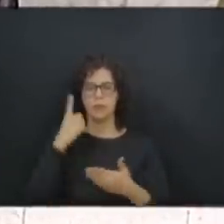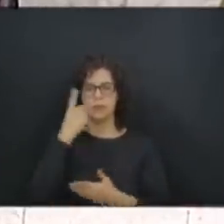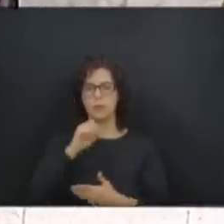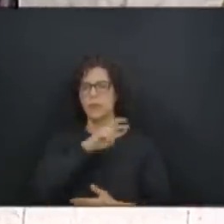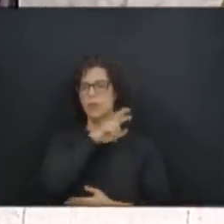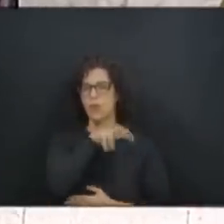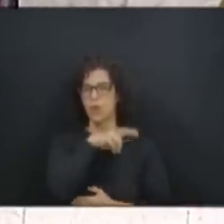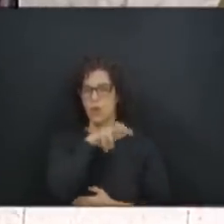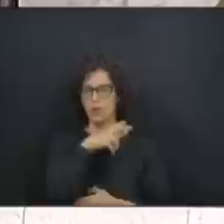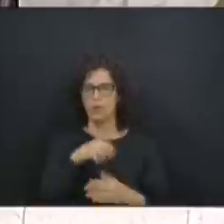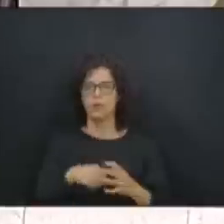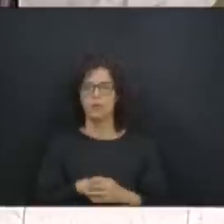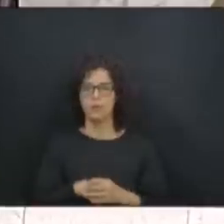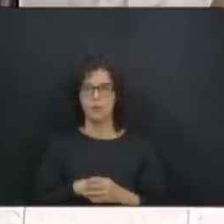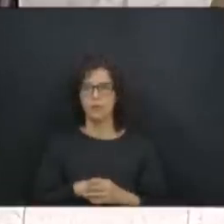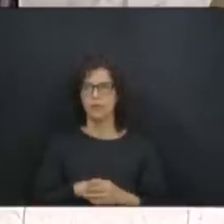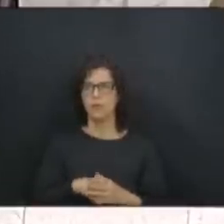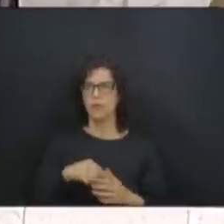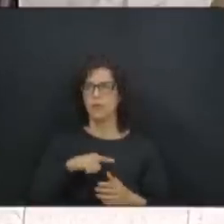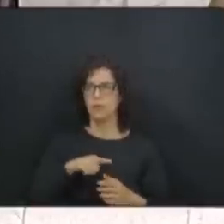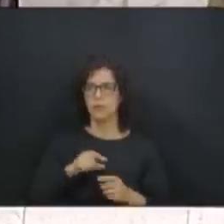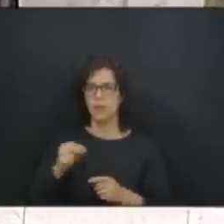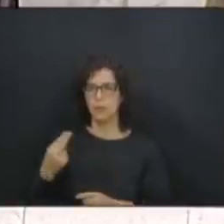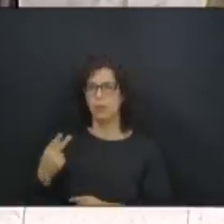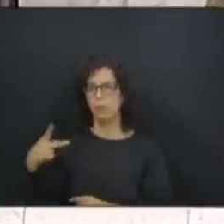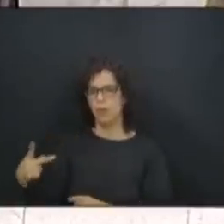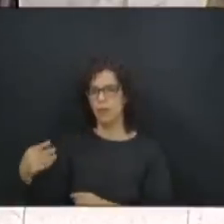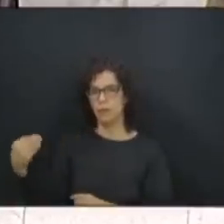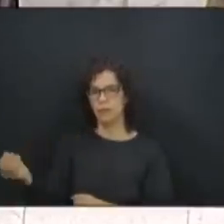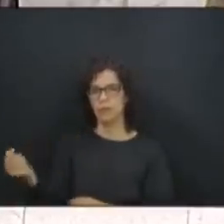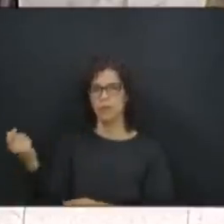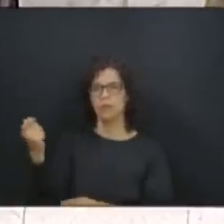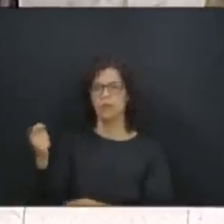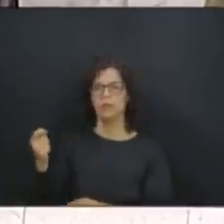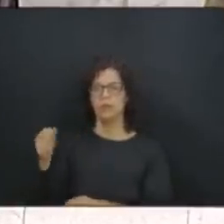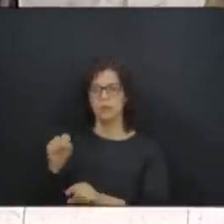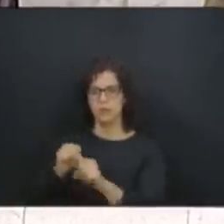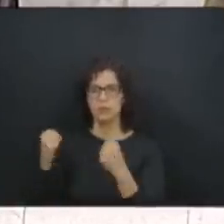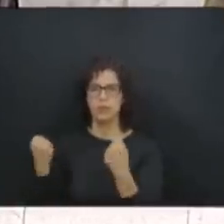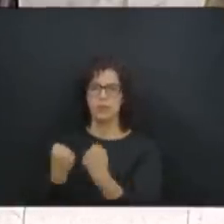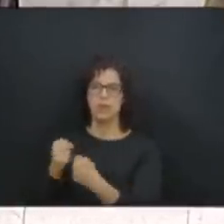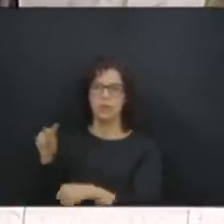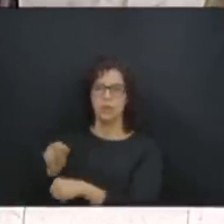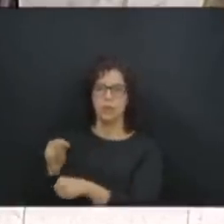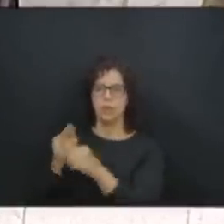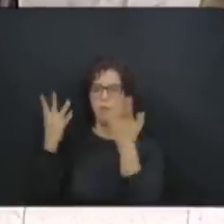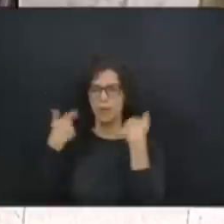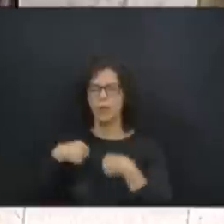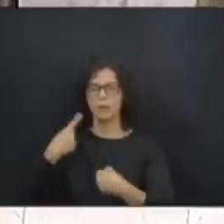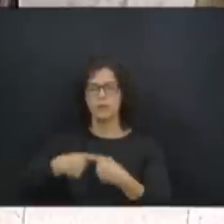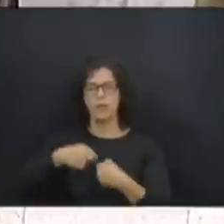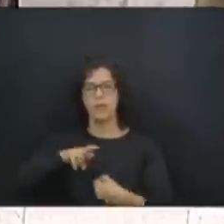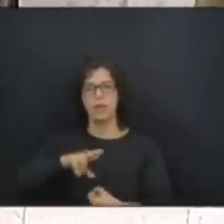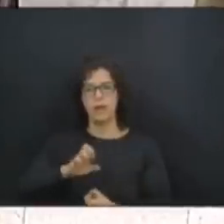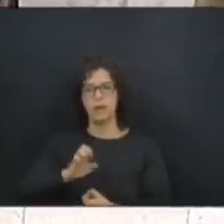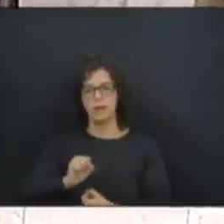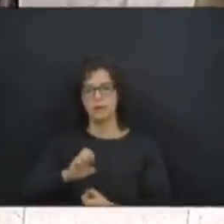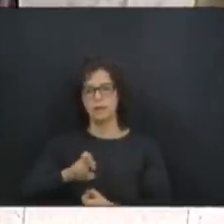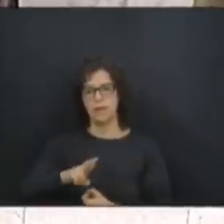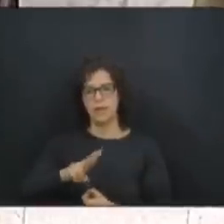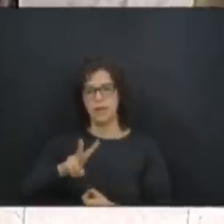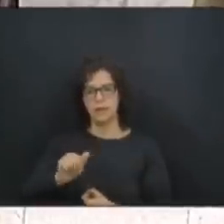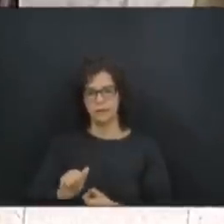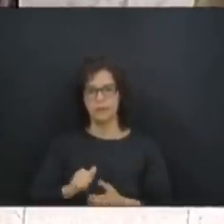do deputado Cobra Repórter que concede o título de da República a Sociedade Protetora dos Animais de reserva conserto do